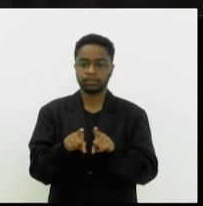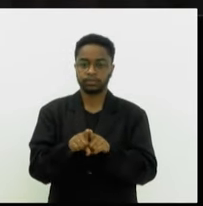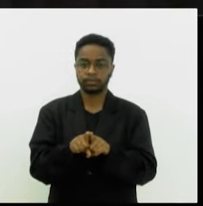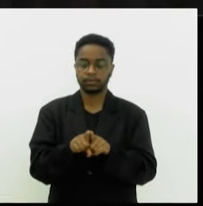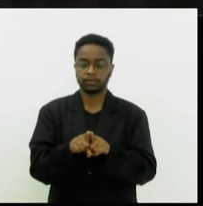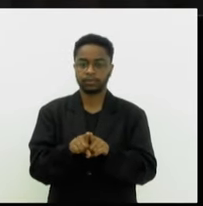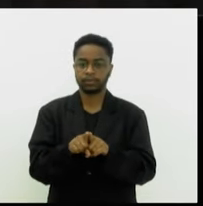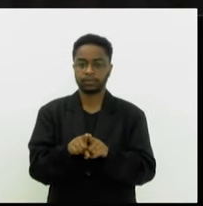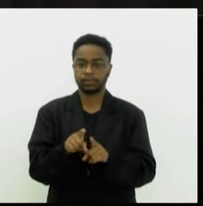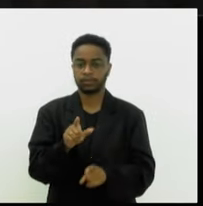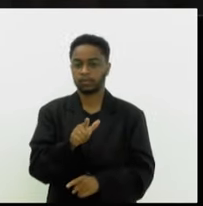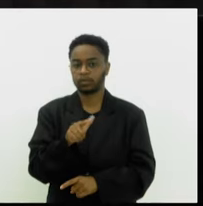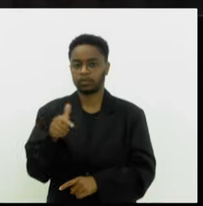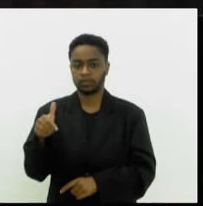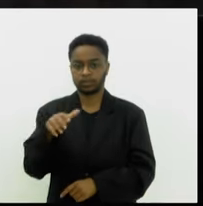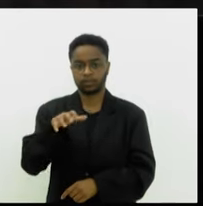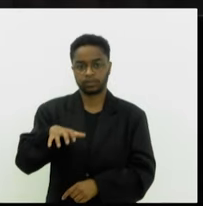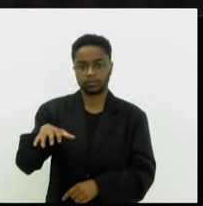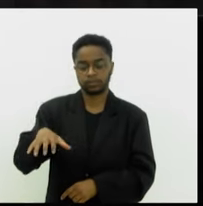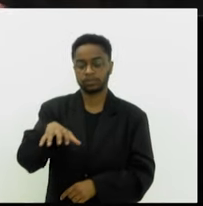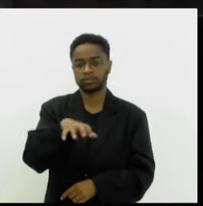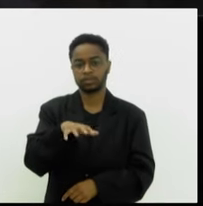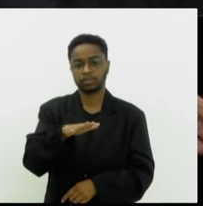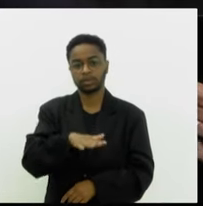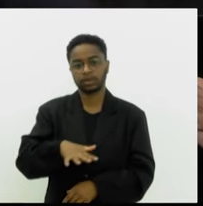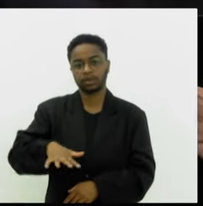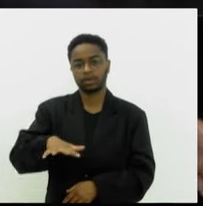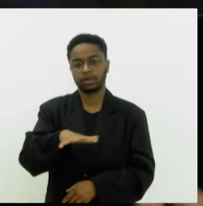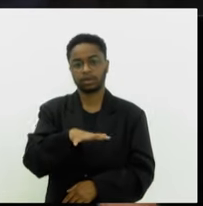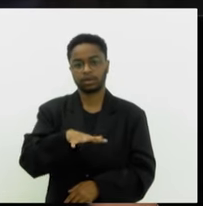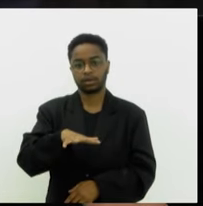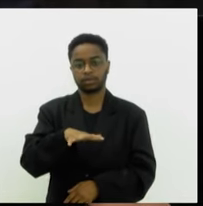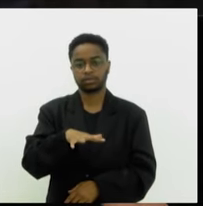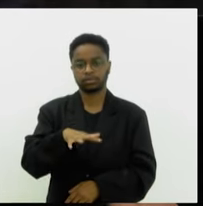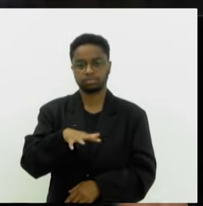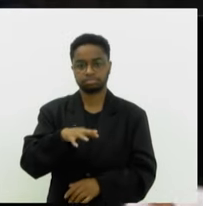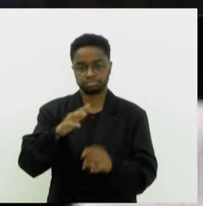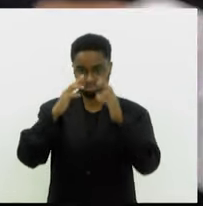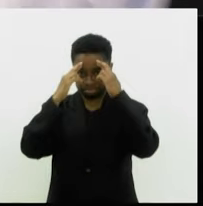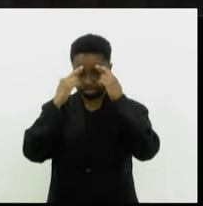demais unidades que tivessem uma área respeitável